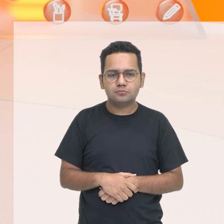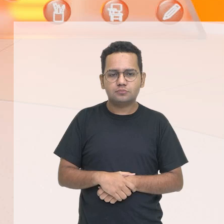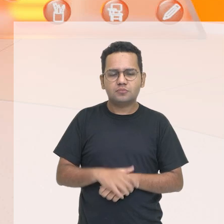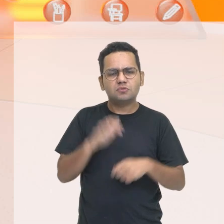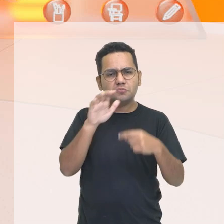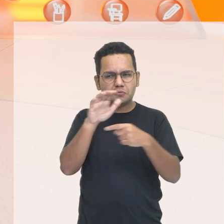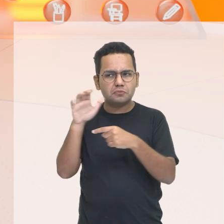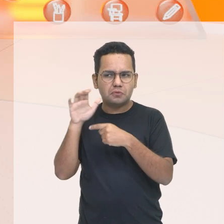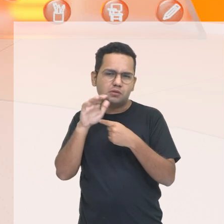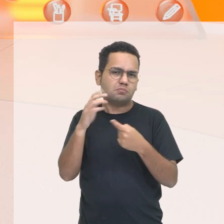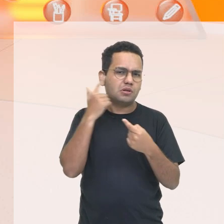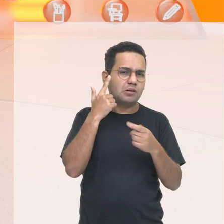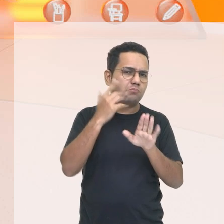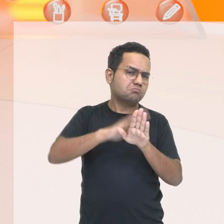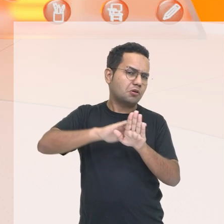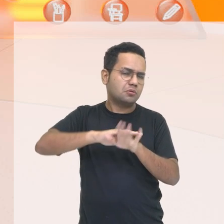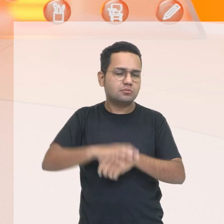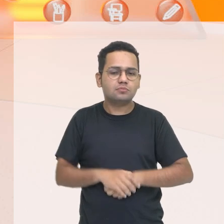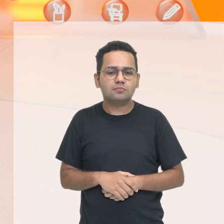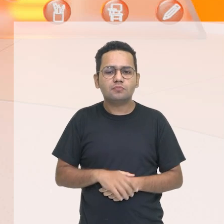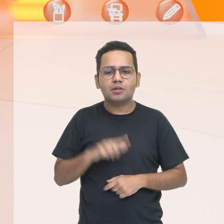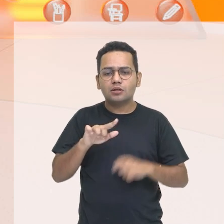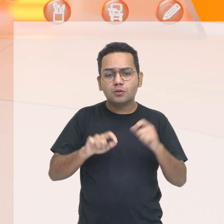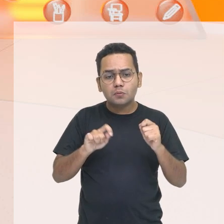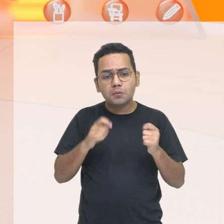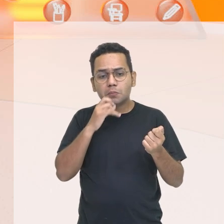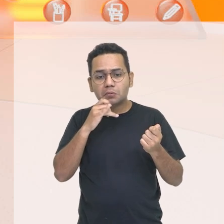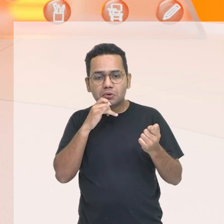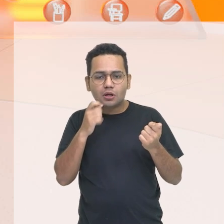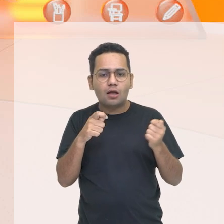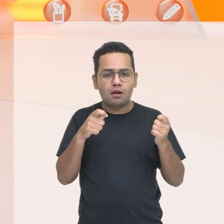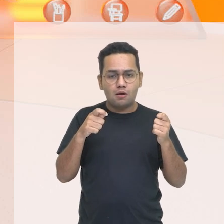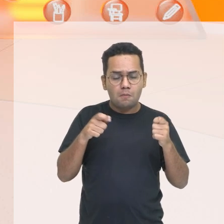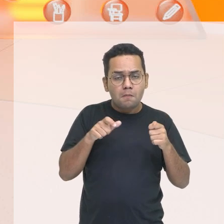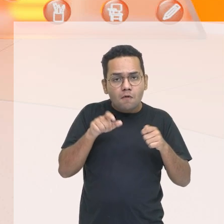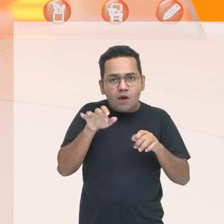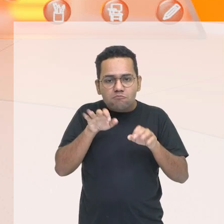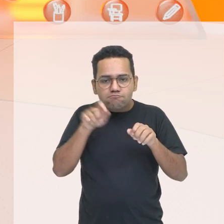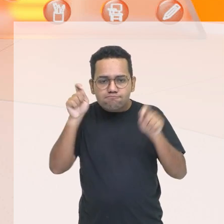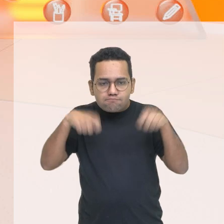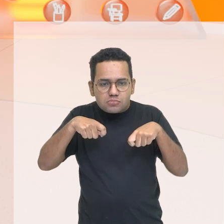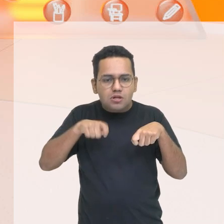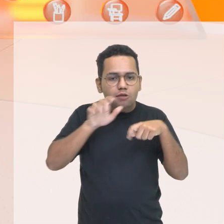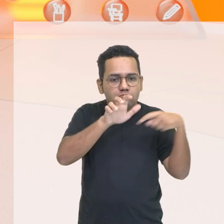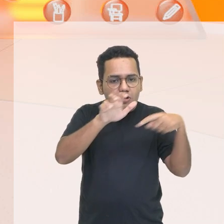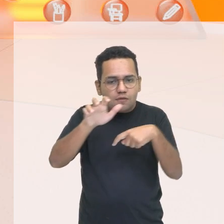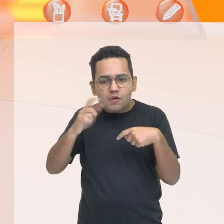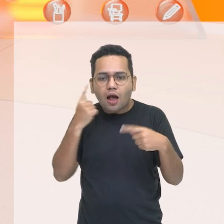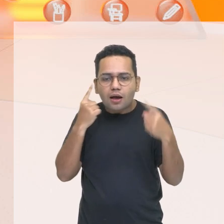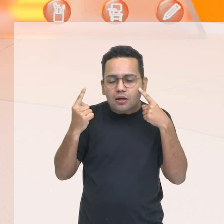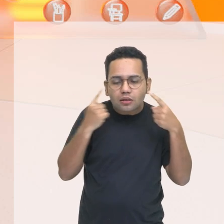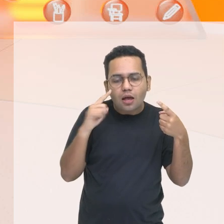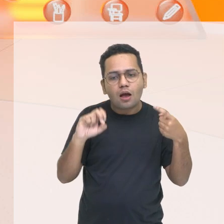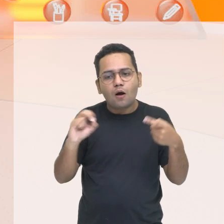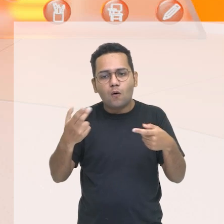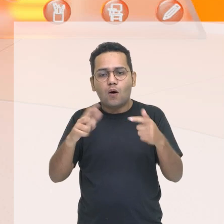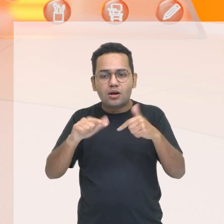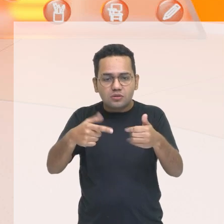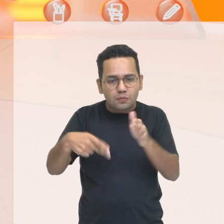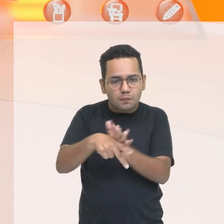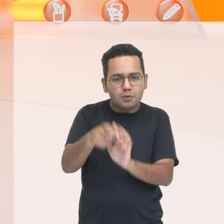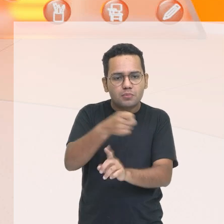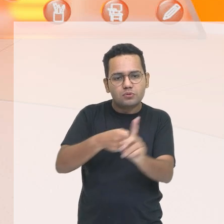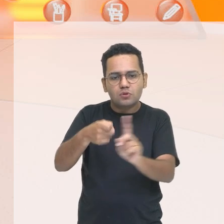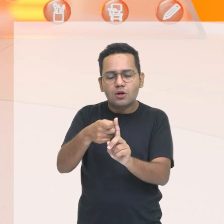na capacidade de influenciar a formação de ideias e práticas sociais para construir padrões